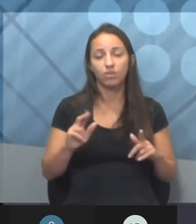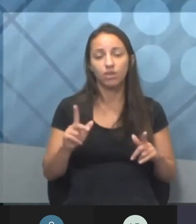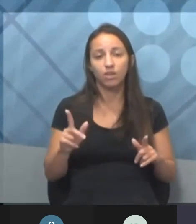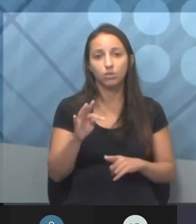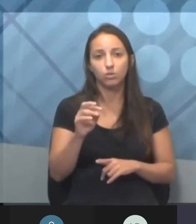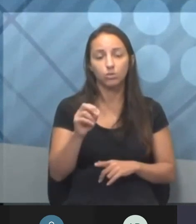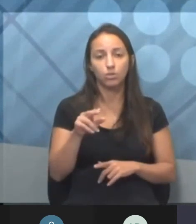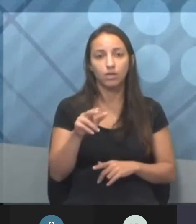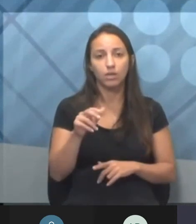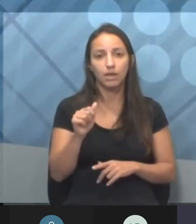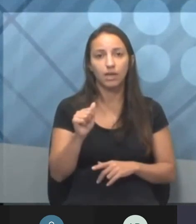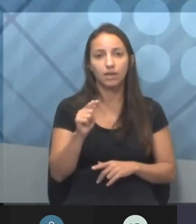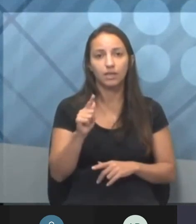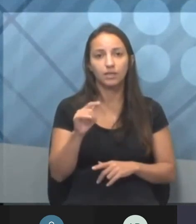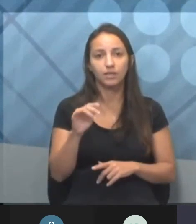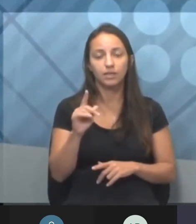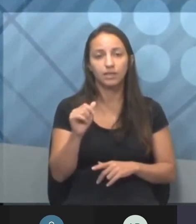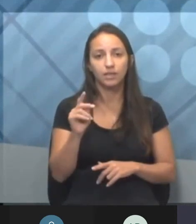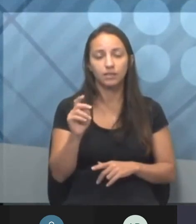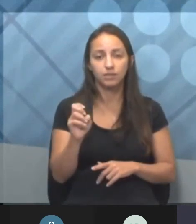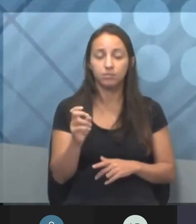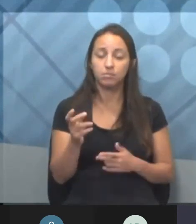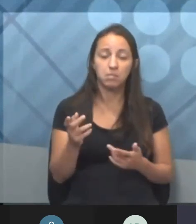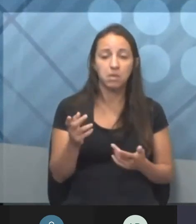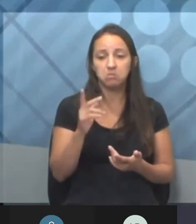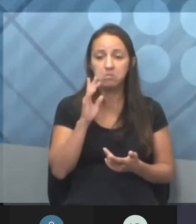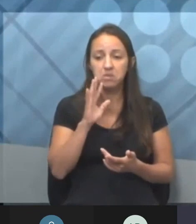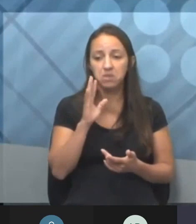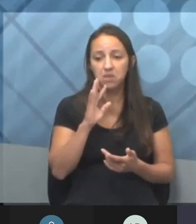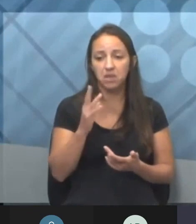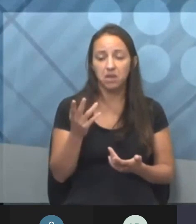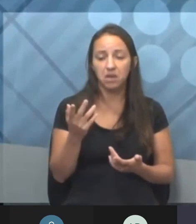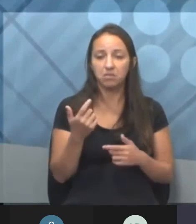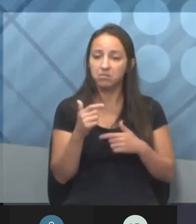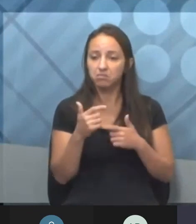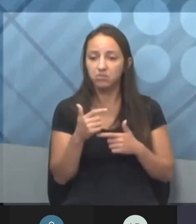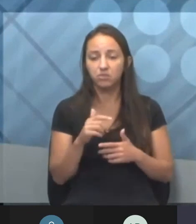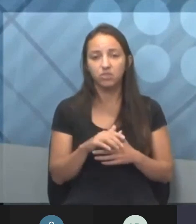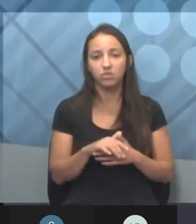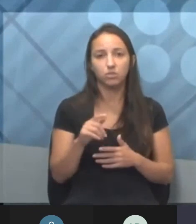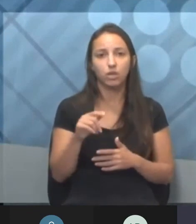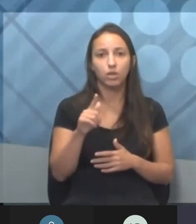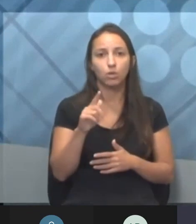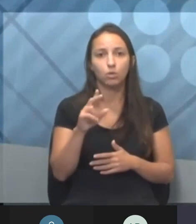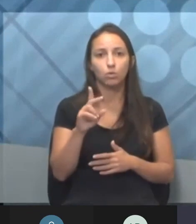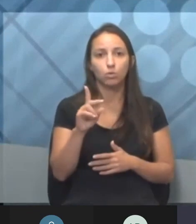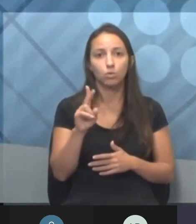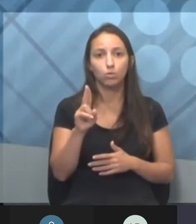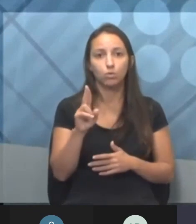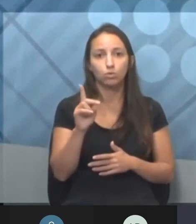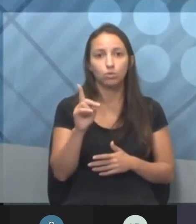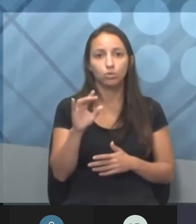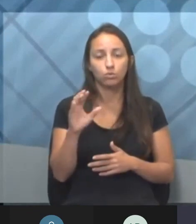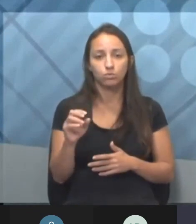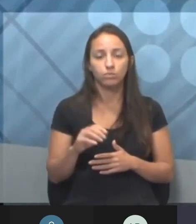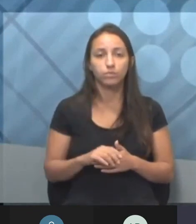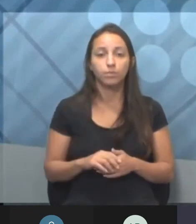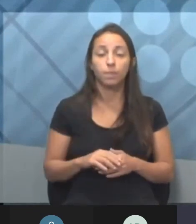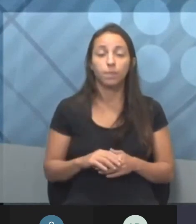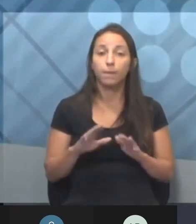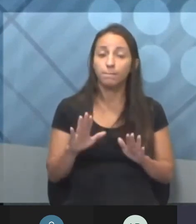cor. Aquilo fica, em princípio, que legal, divertido, é bem colorido, é lúdico, mas nem tudo que é colorido é